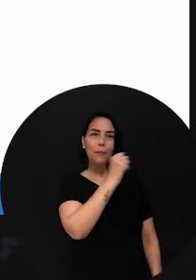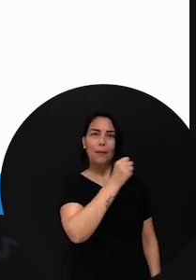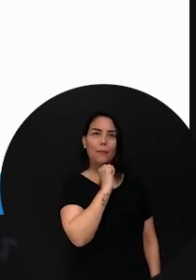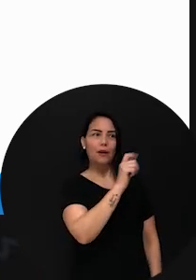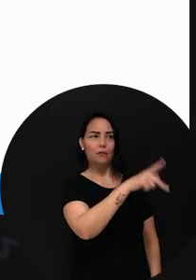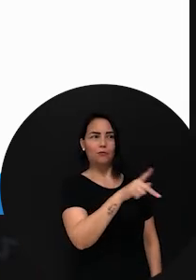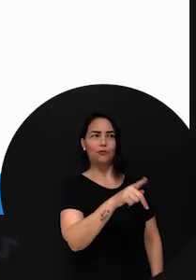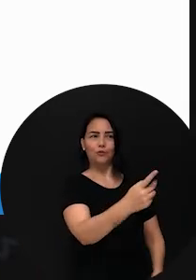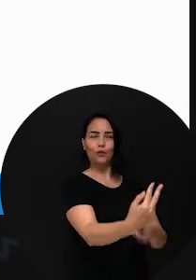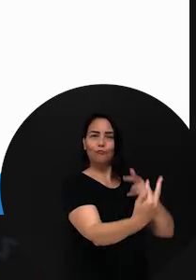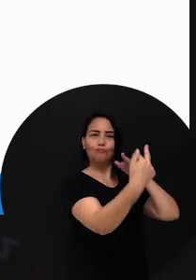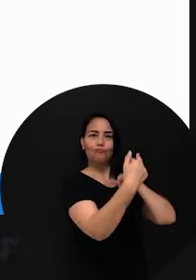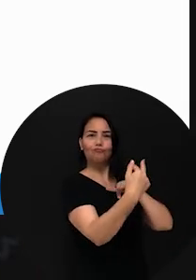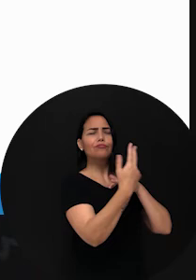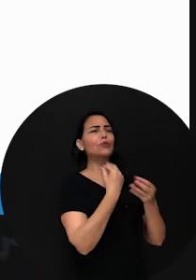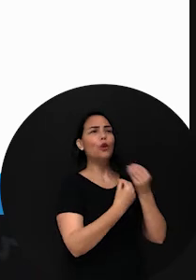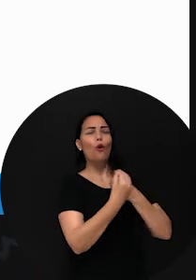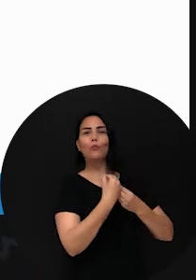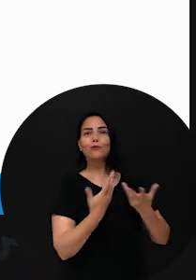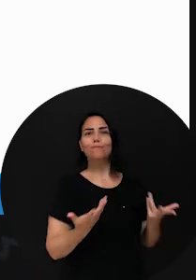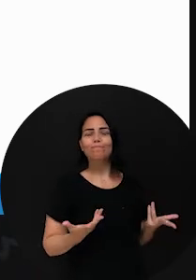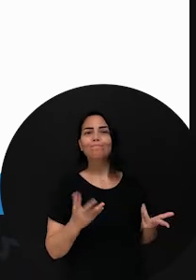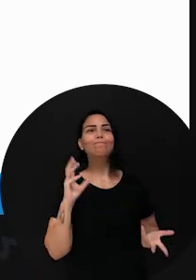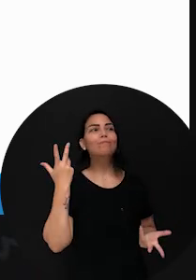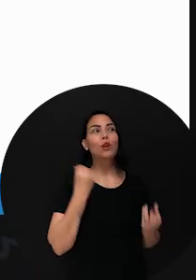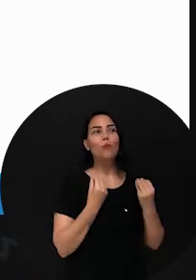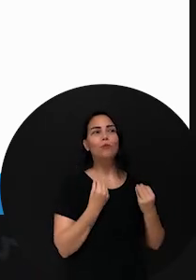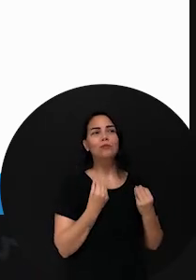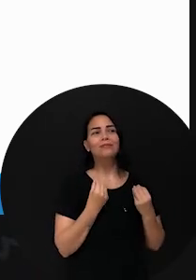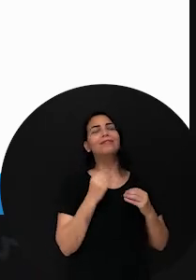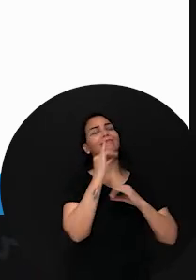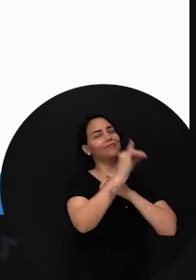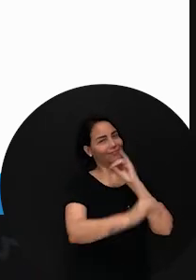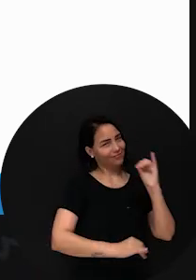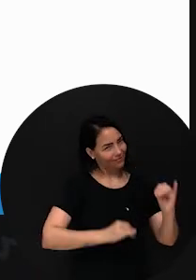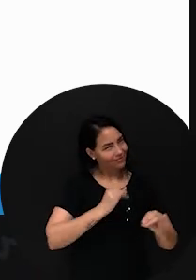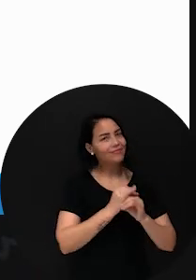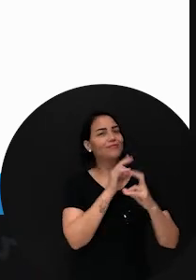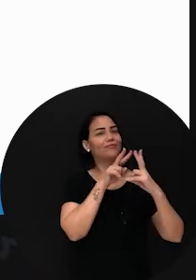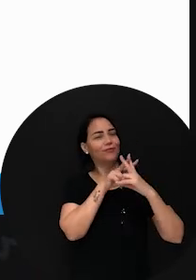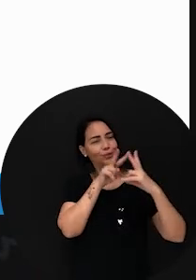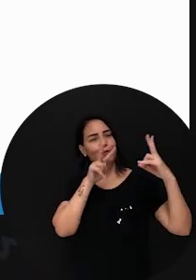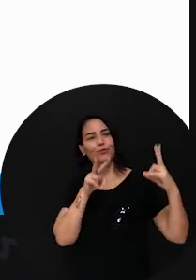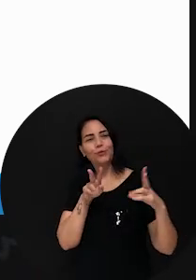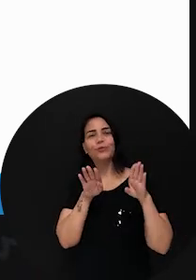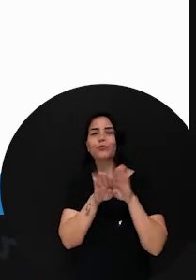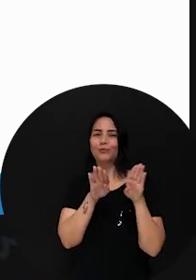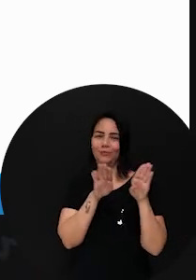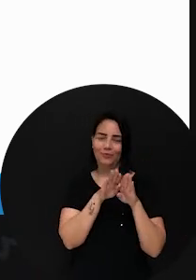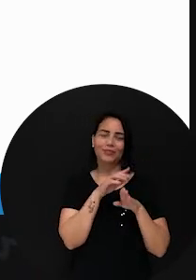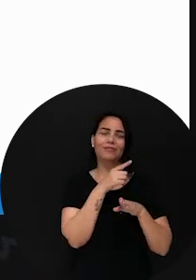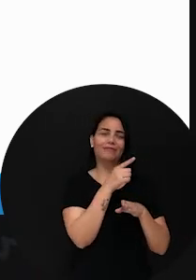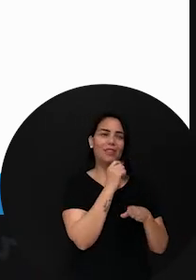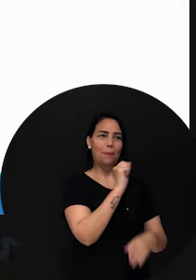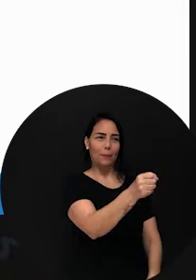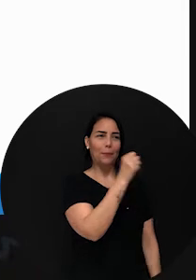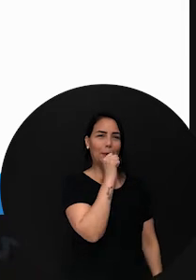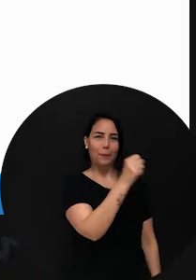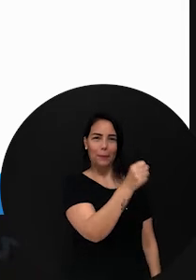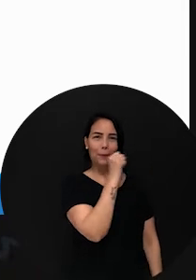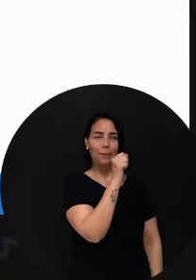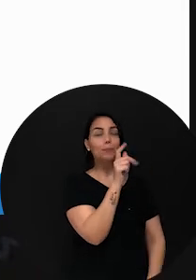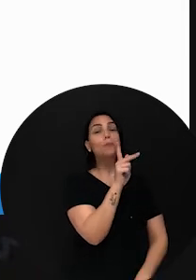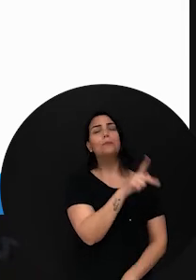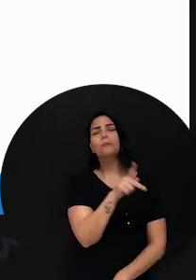Como vai ser essa entrevista? Essa entrevista, este ano, será também no formato online, né? Então, aonde o professor